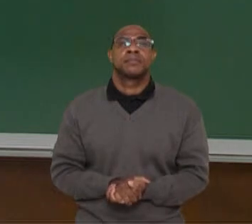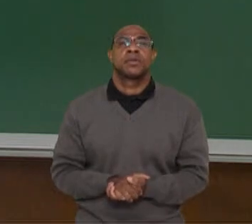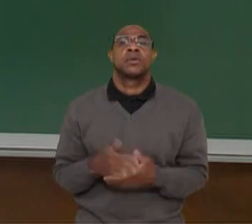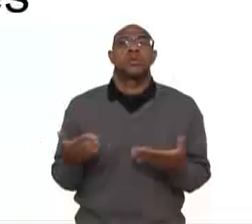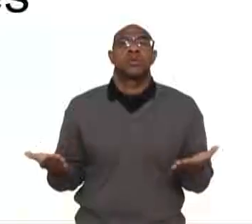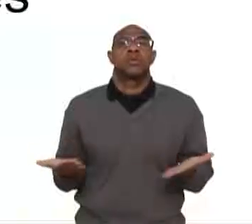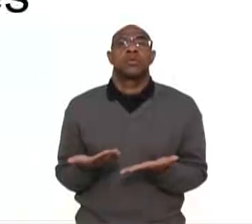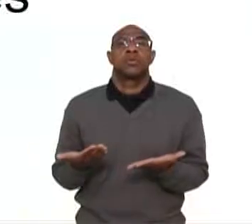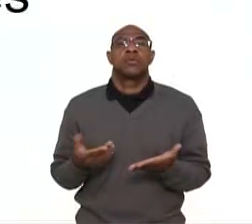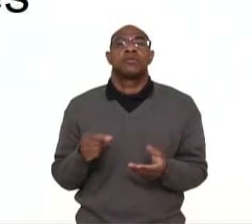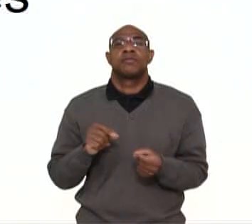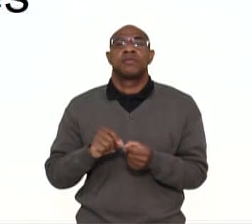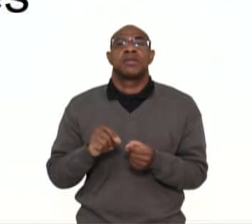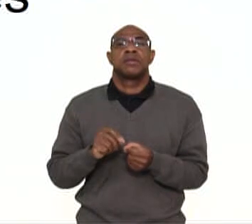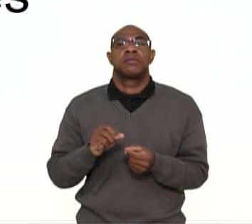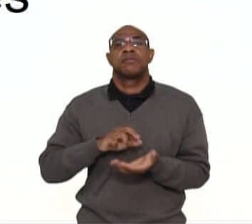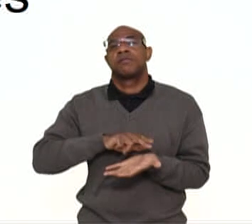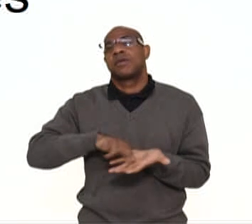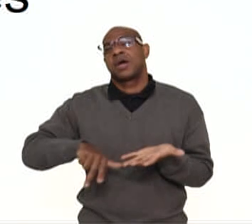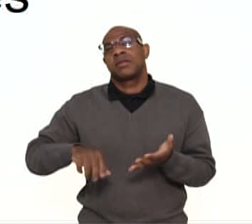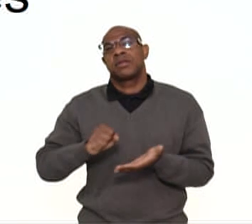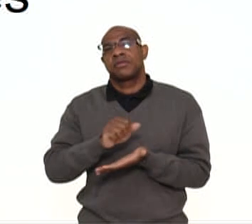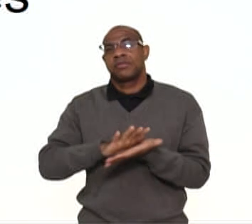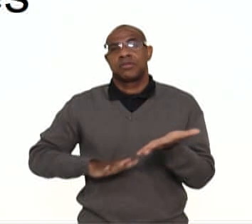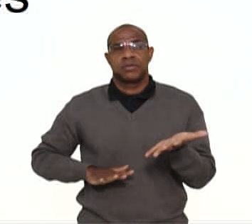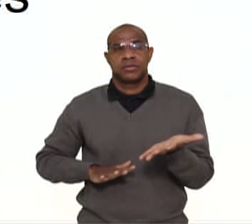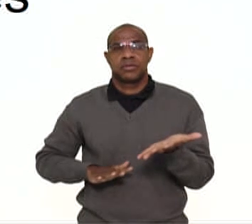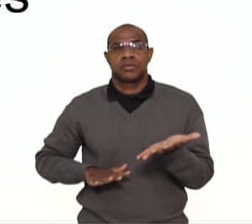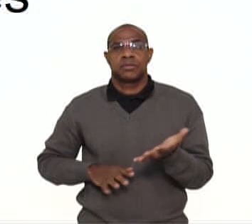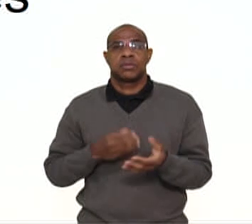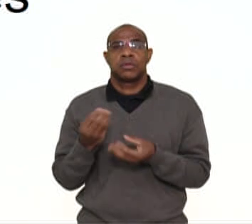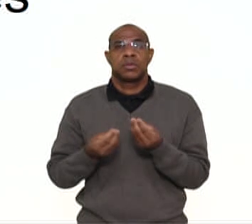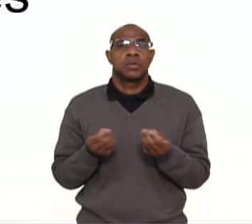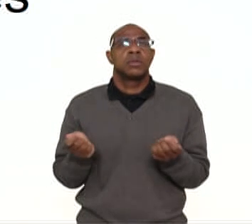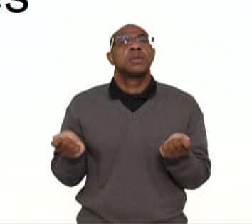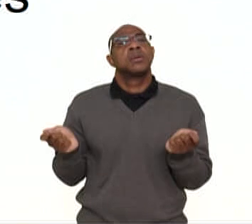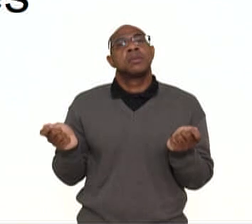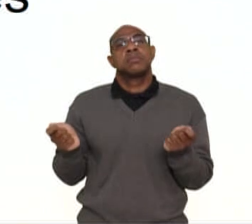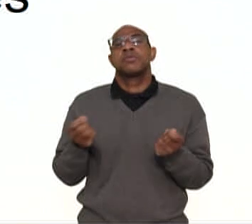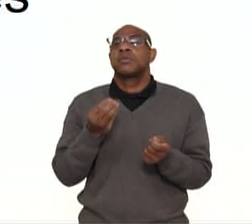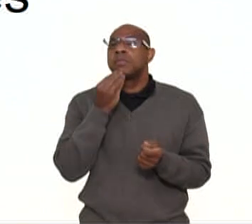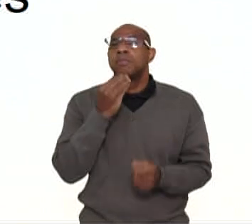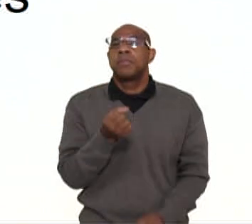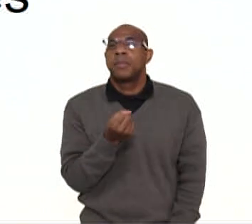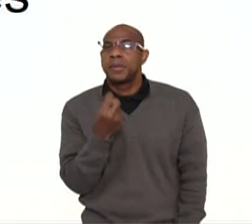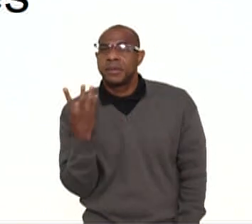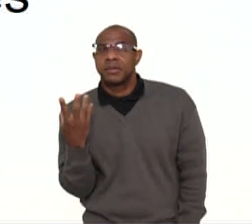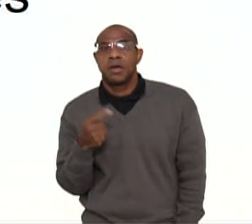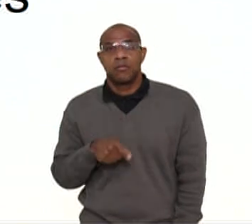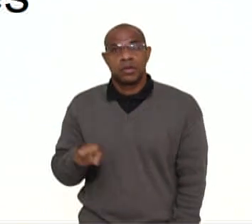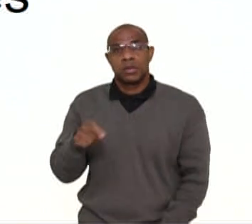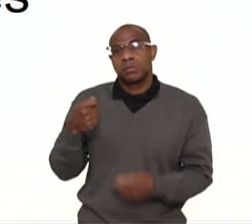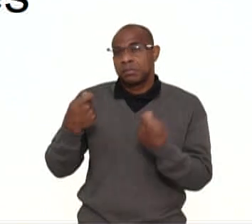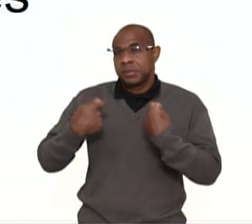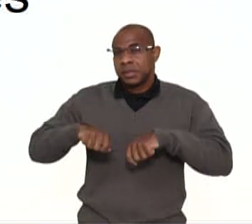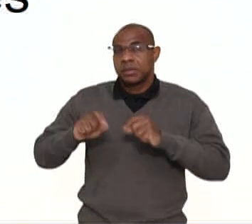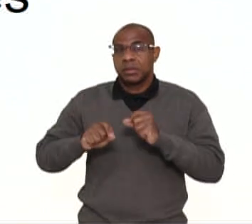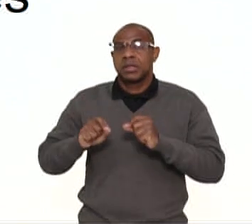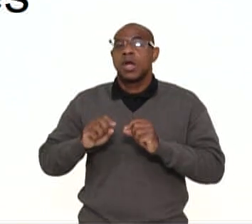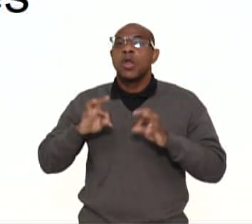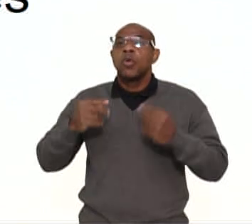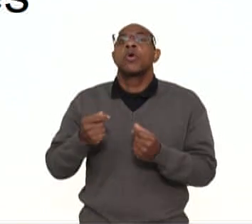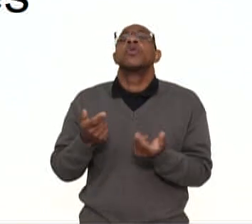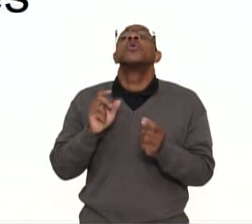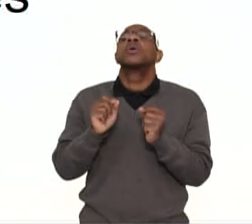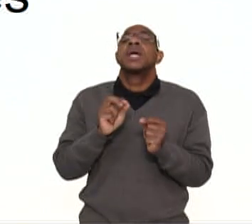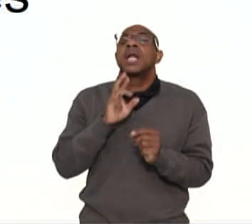Hoje nós fizemos vários exercícios falando de princípio de contagem e de probabilidade. Note que você não precisa listar todos os resultados